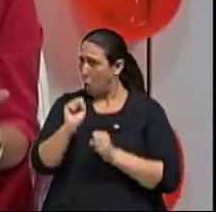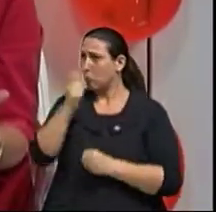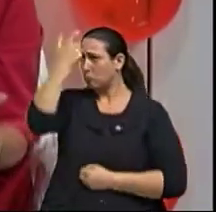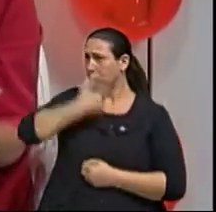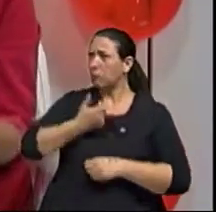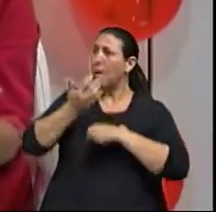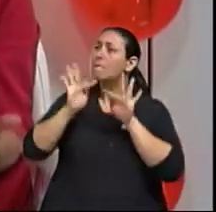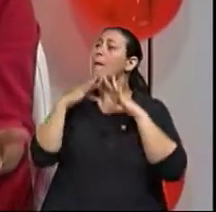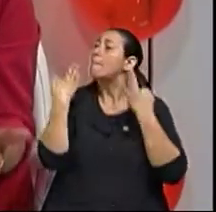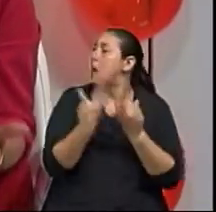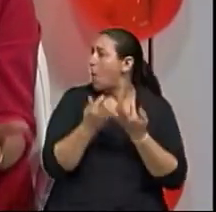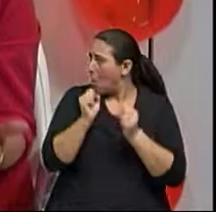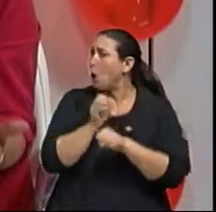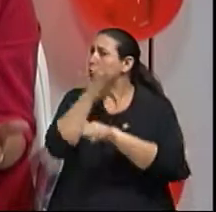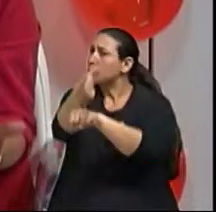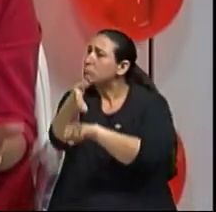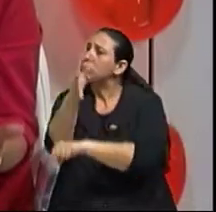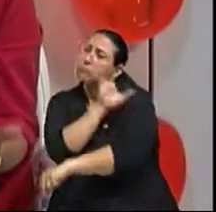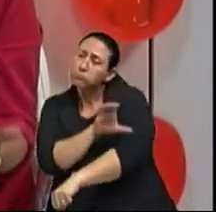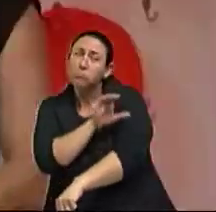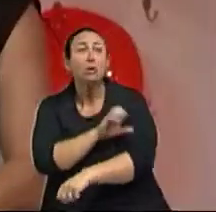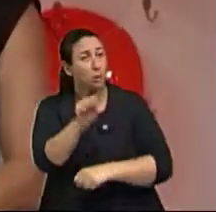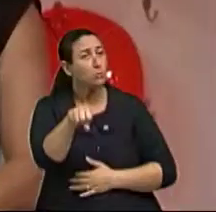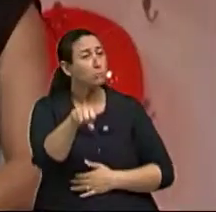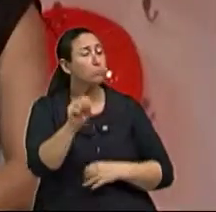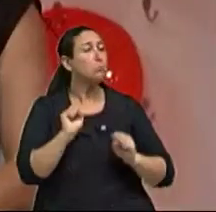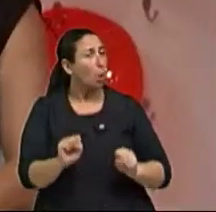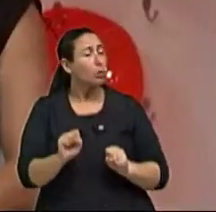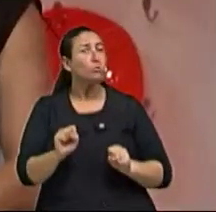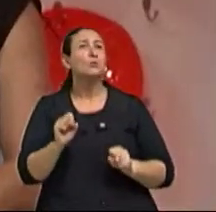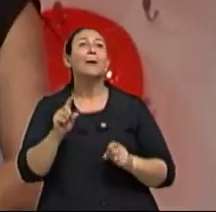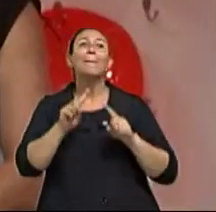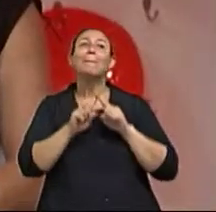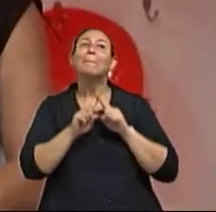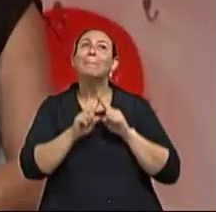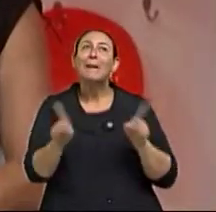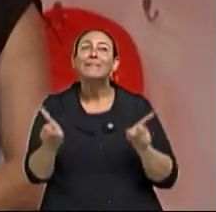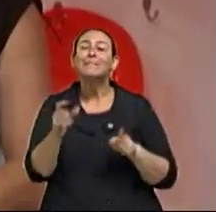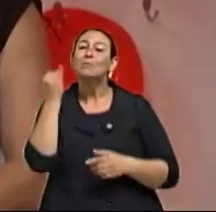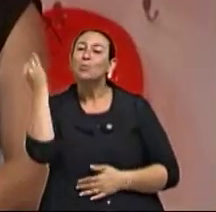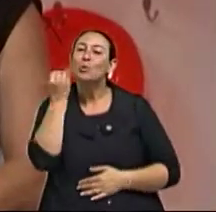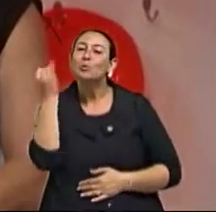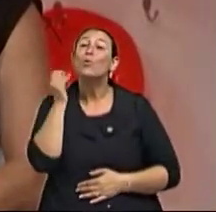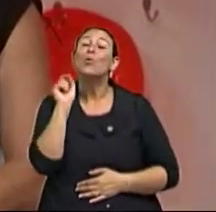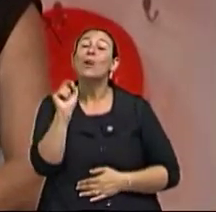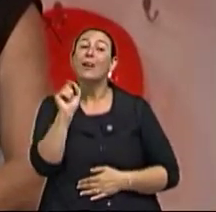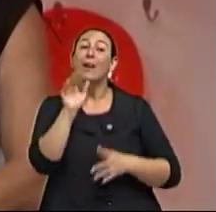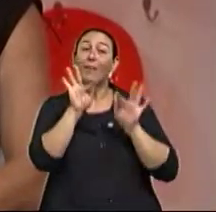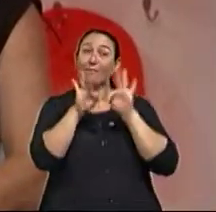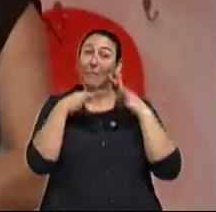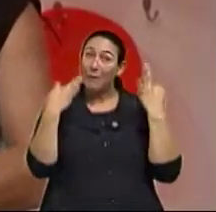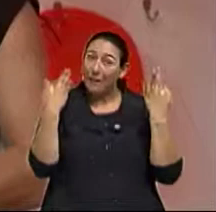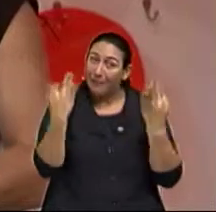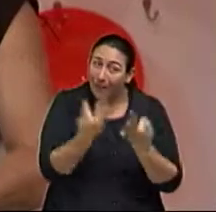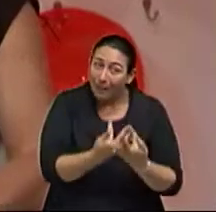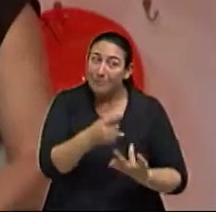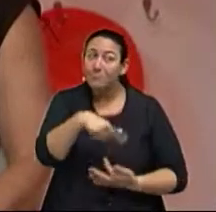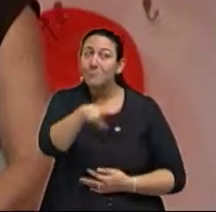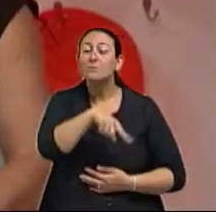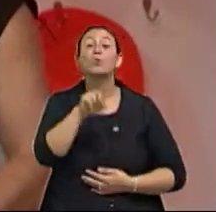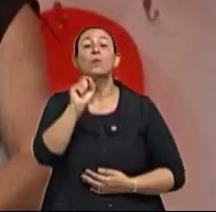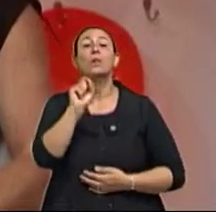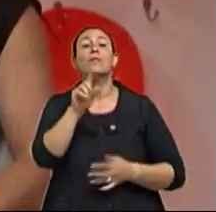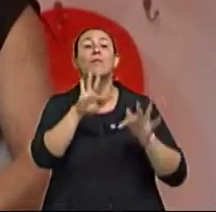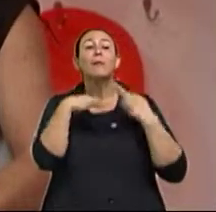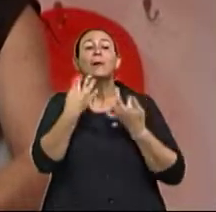pode fazer um curso também, porque ele vai ter mais condições de cuidar. Ele pode fazer, mas o ideal seria também para os familiares que a gente